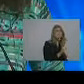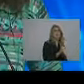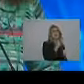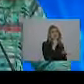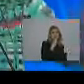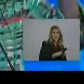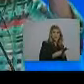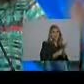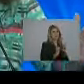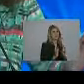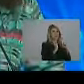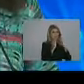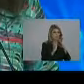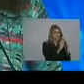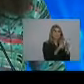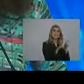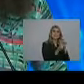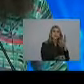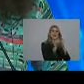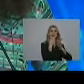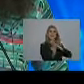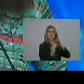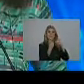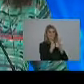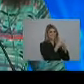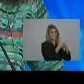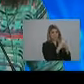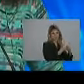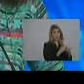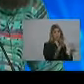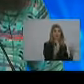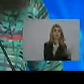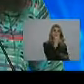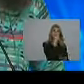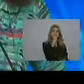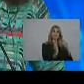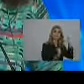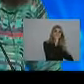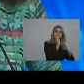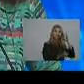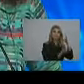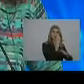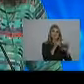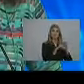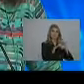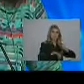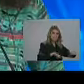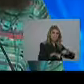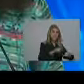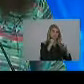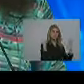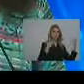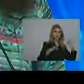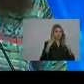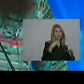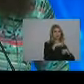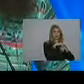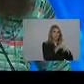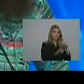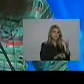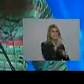imobiliária, e do outro lado o comando das empresas de transporte. Nós precisamos apostar na indústria, na cadeia de serviços de turismo e na indústria